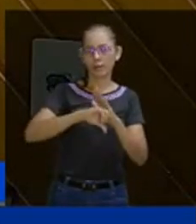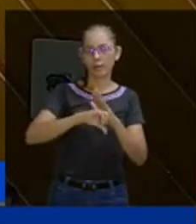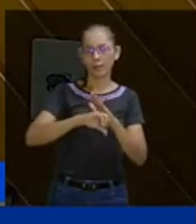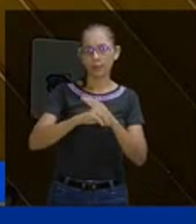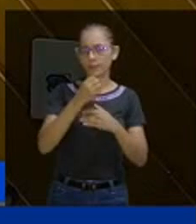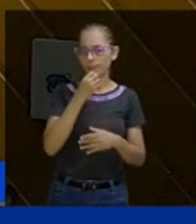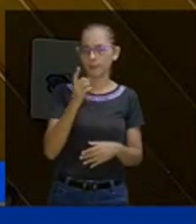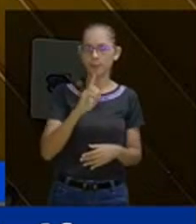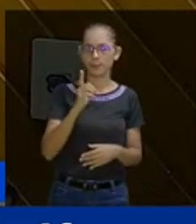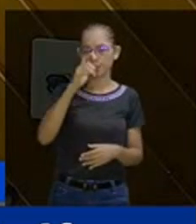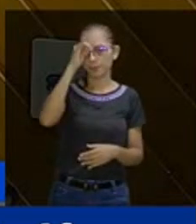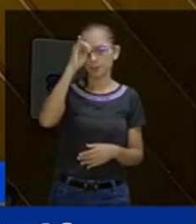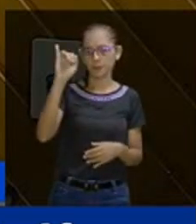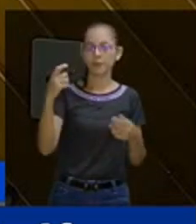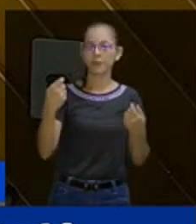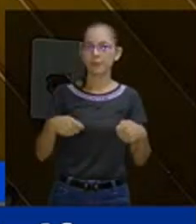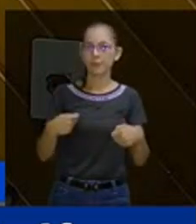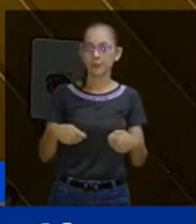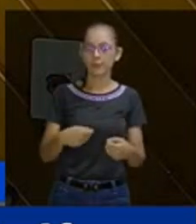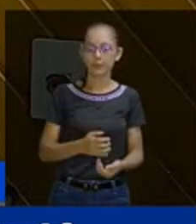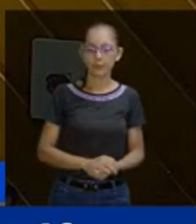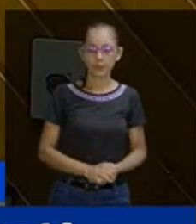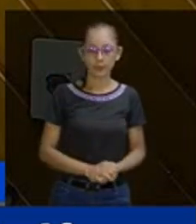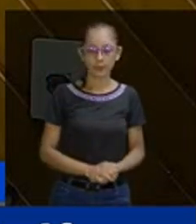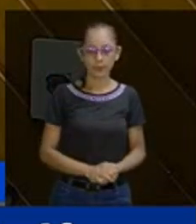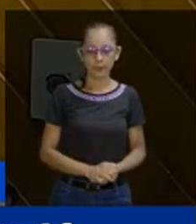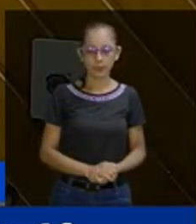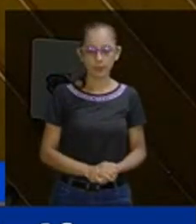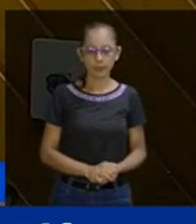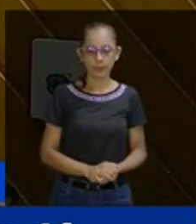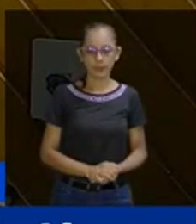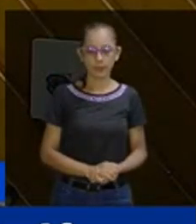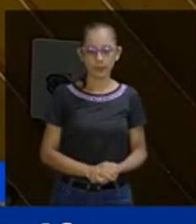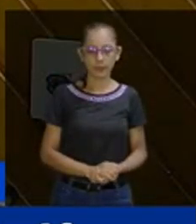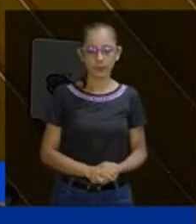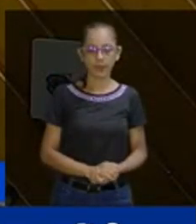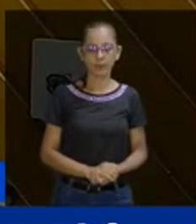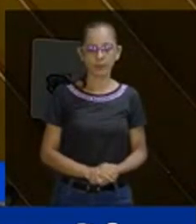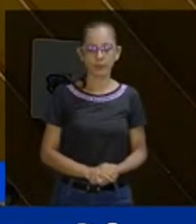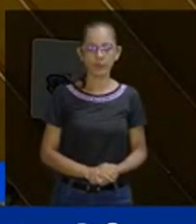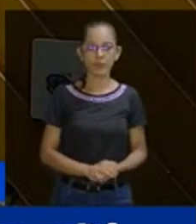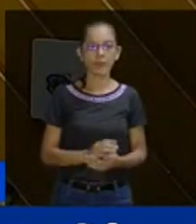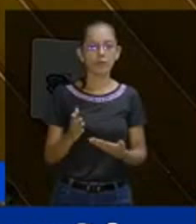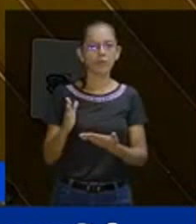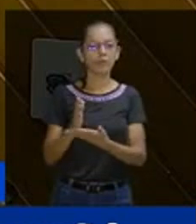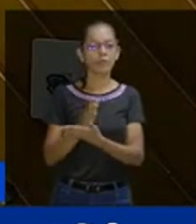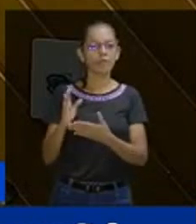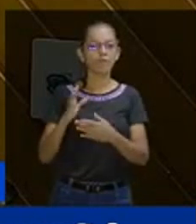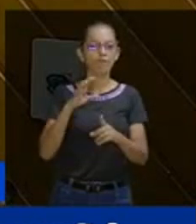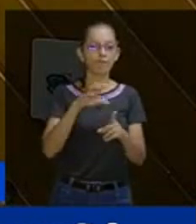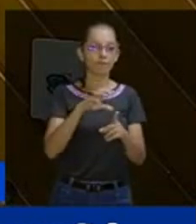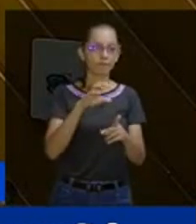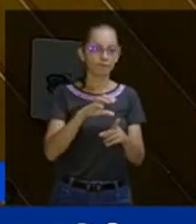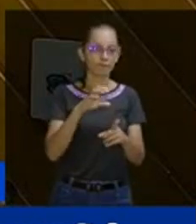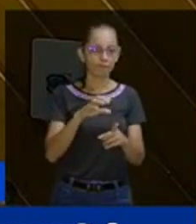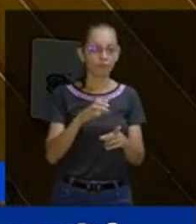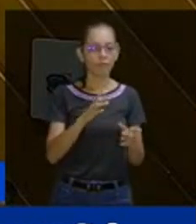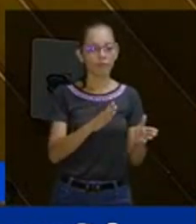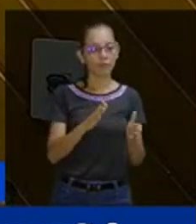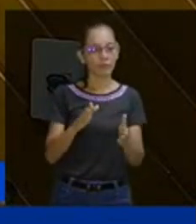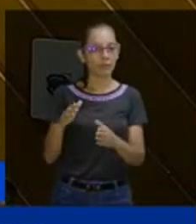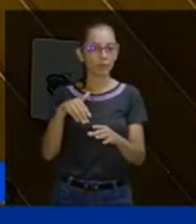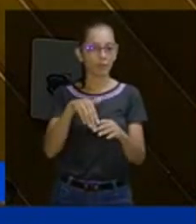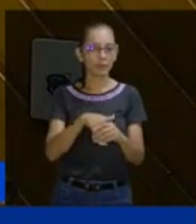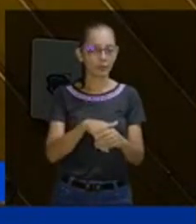democrático. No caso em análise, o risco representado pela potencial influência de facções criminosas no processo eleitoral